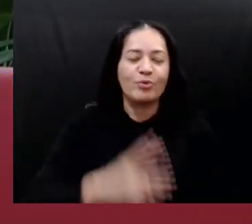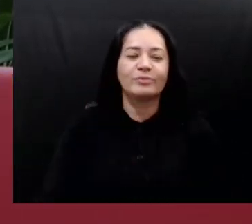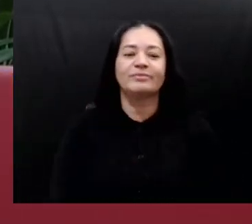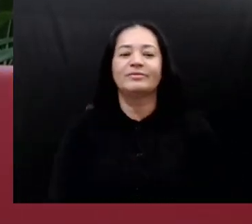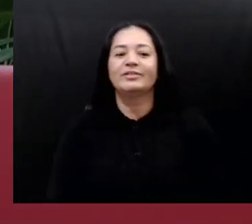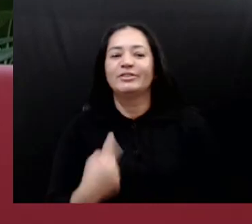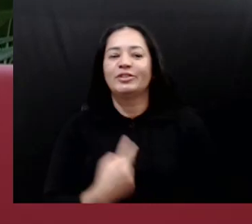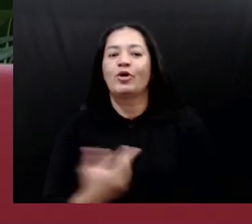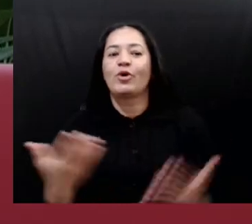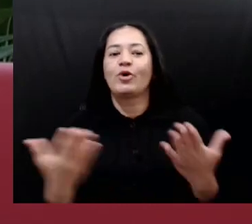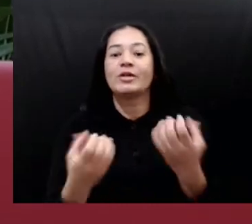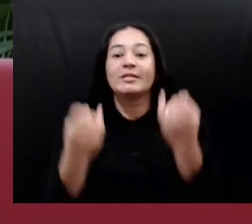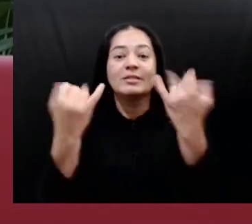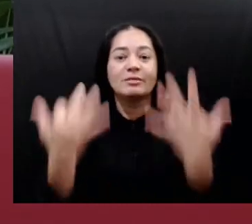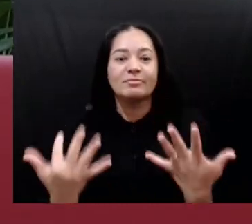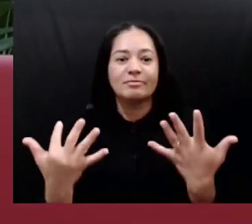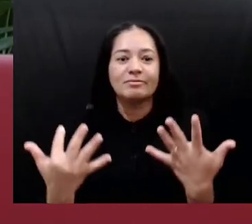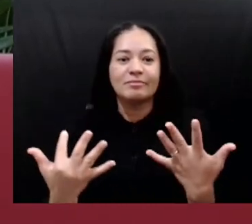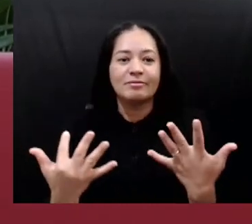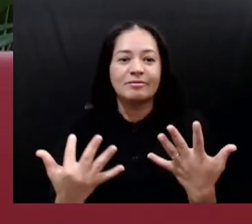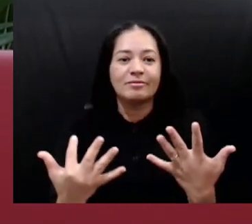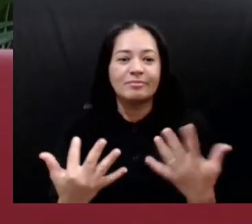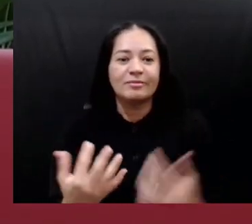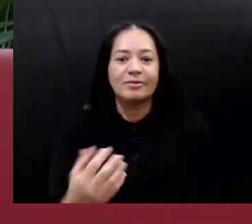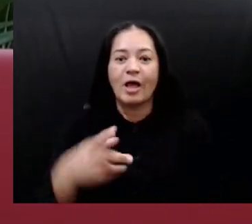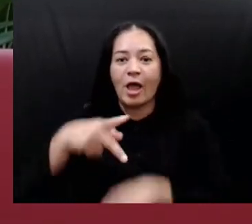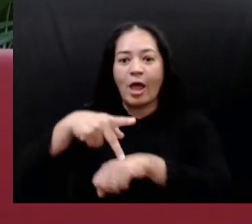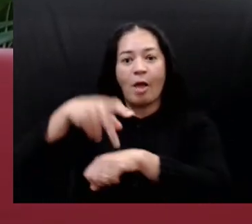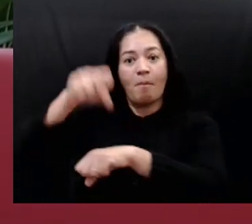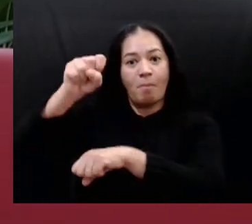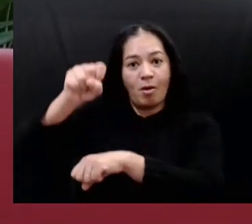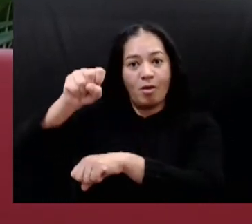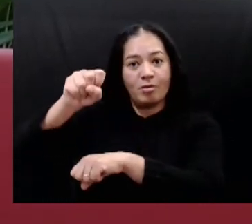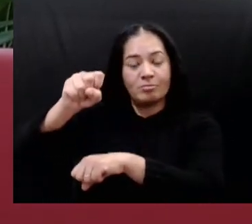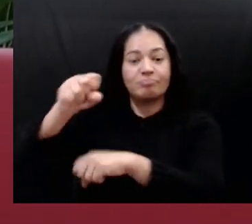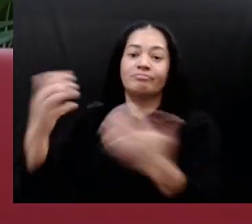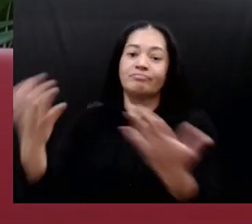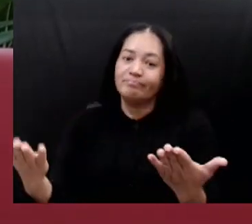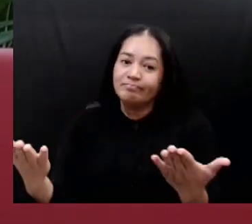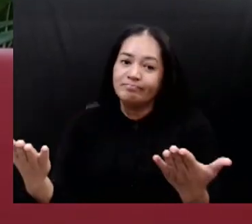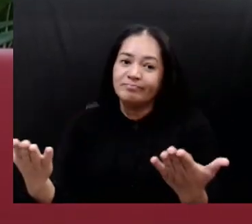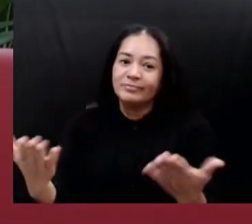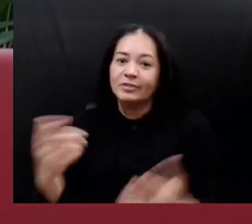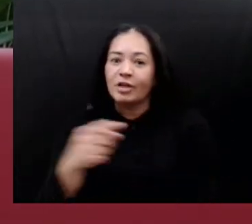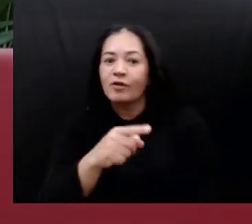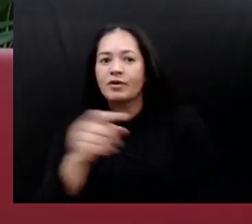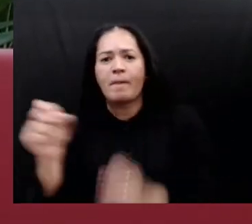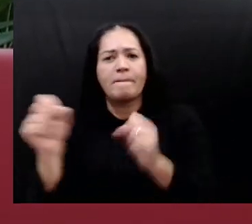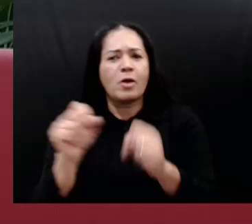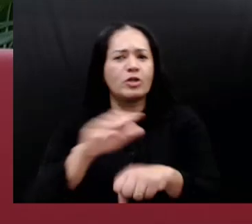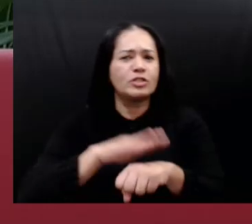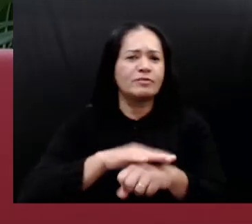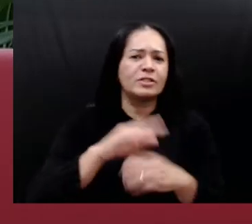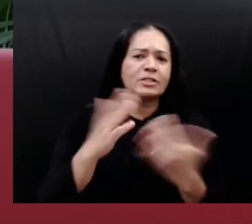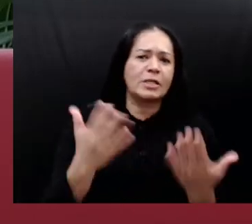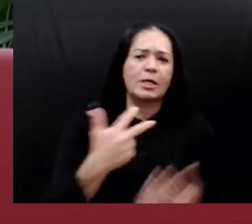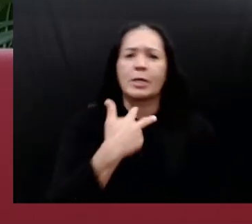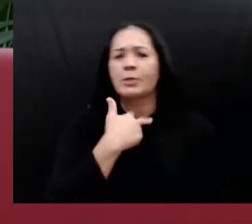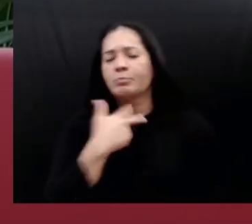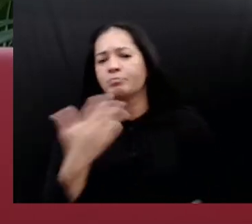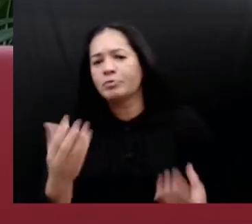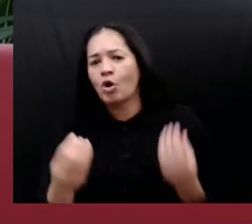pós-graduação. Pois é, quem pode fazer, quem não pode, o que precisa, qual deve ser a